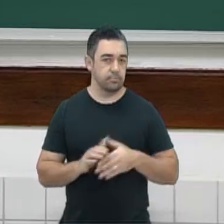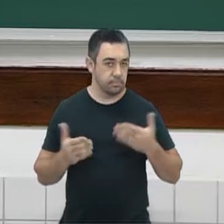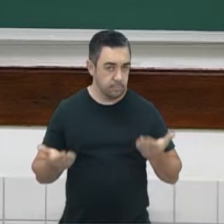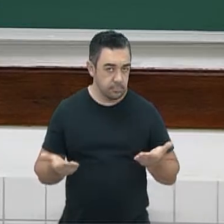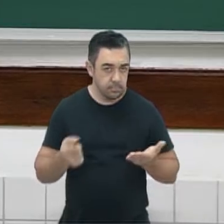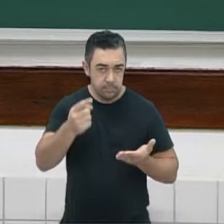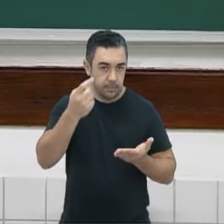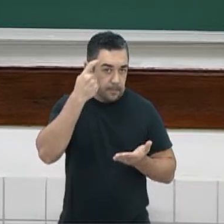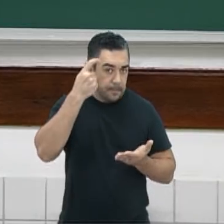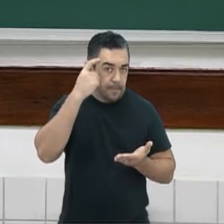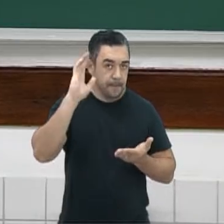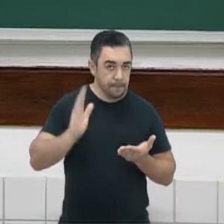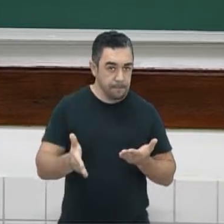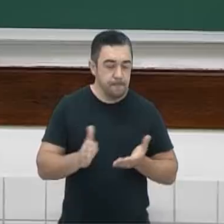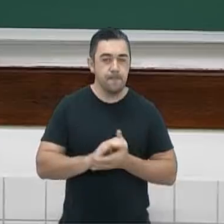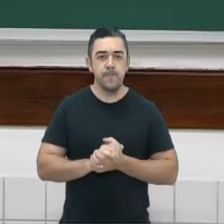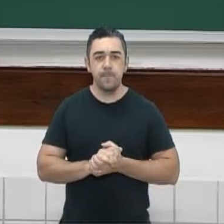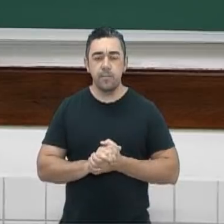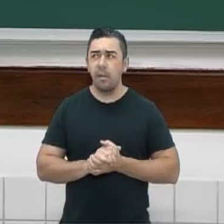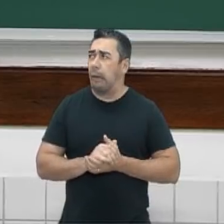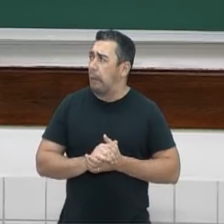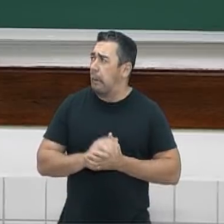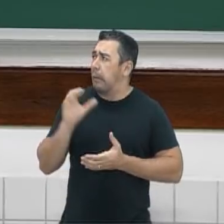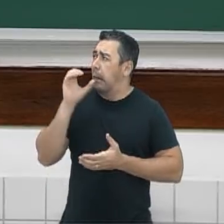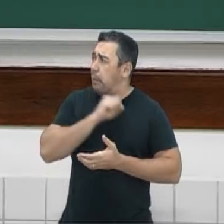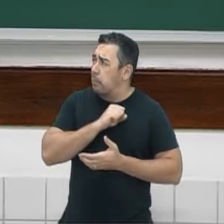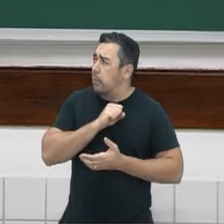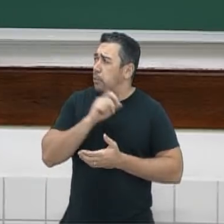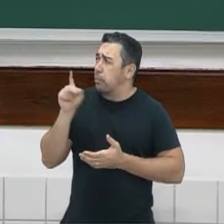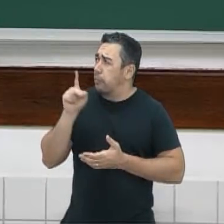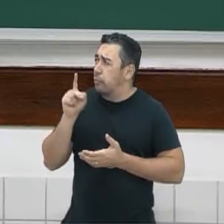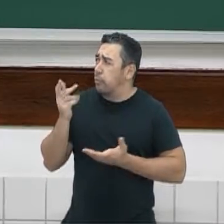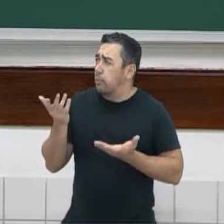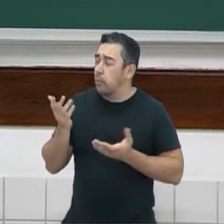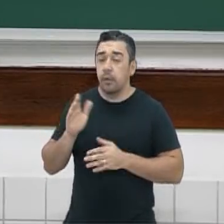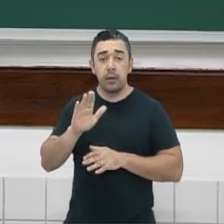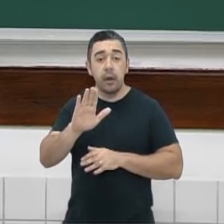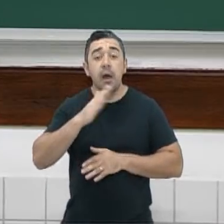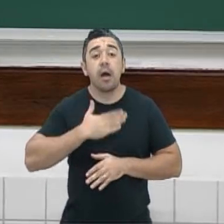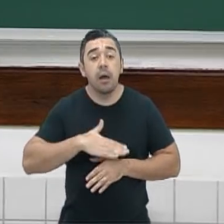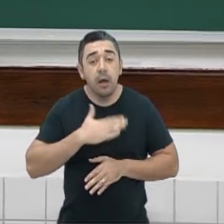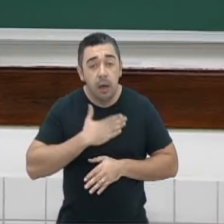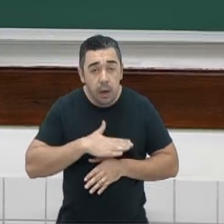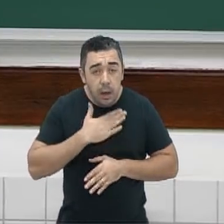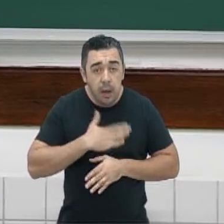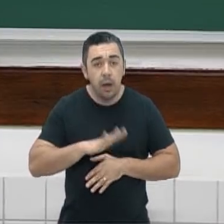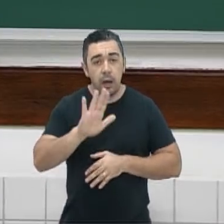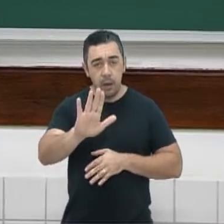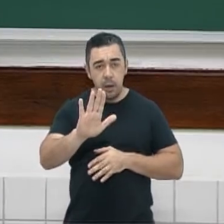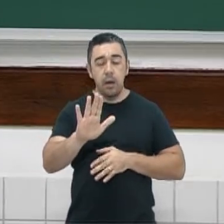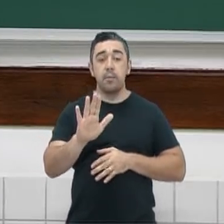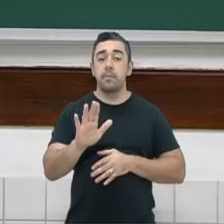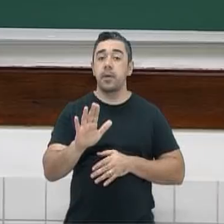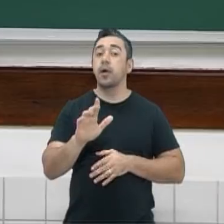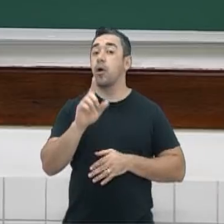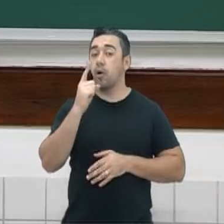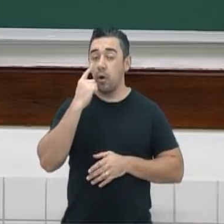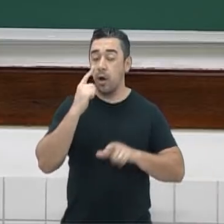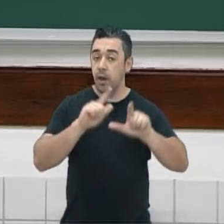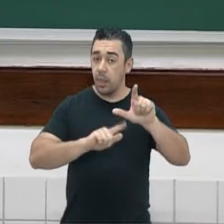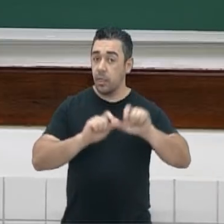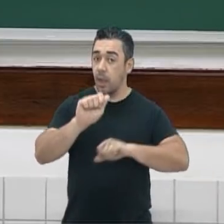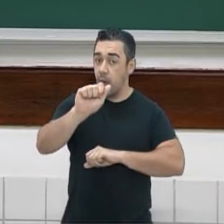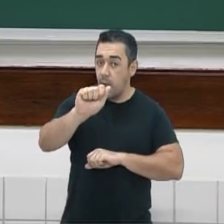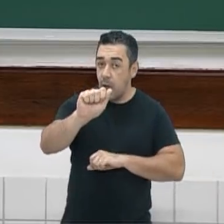aí, pensaram? Ai, professora, foi muito rápido. Calma, calma, calma, a gente vai resolver a letra A juntos,